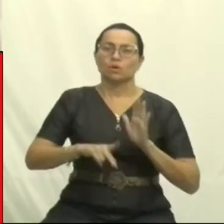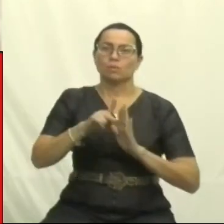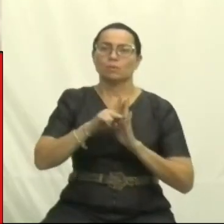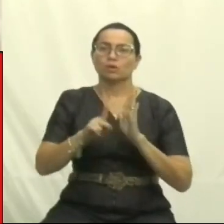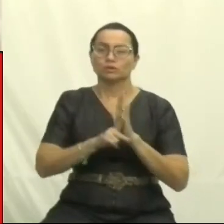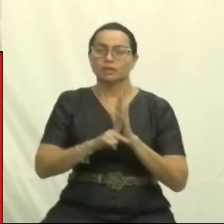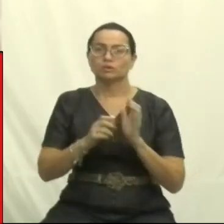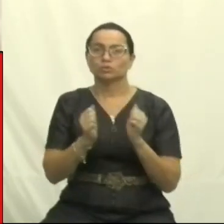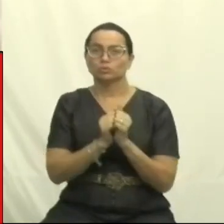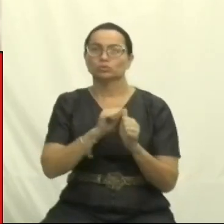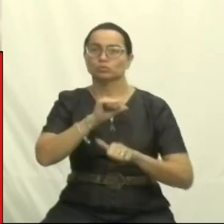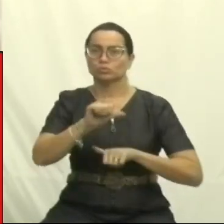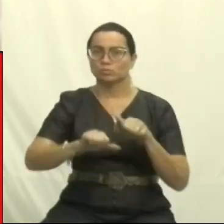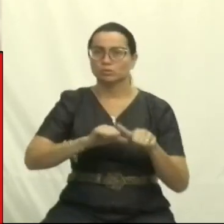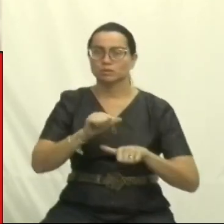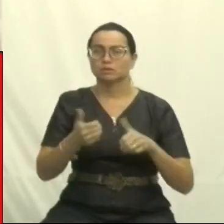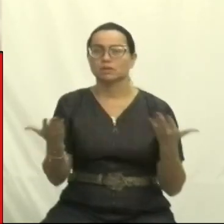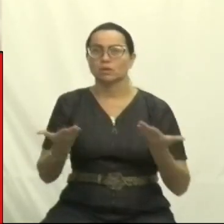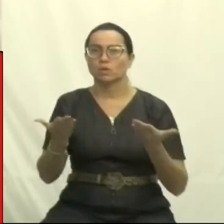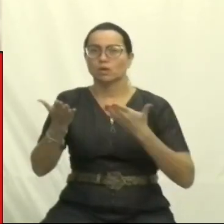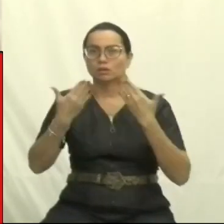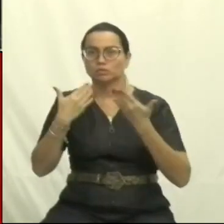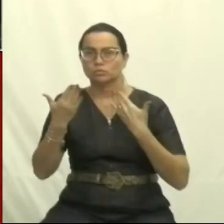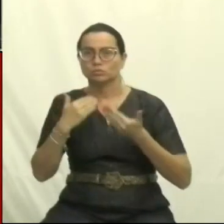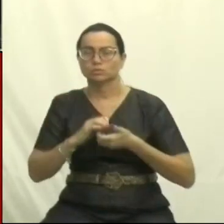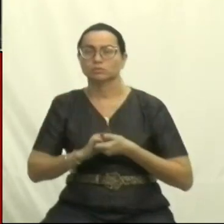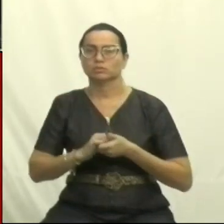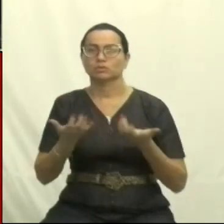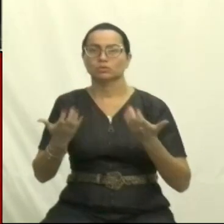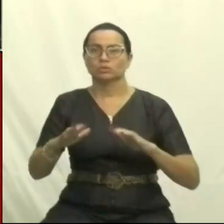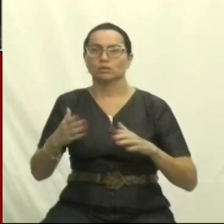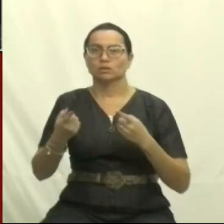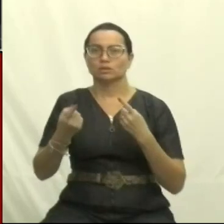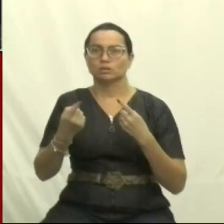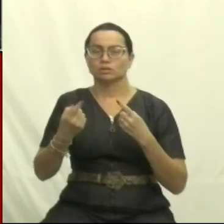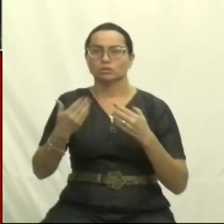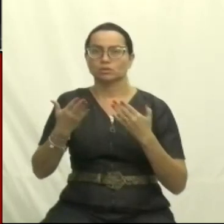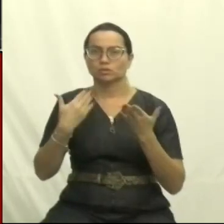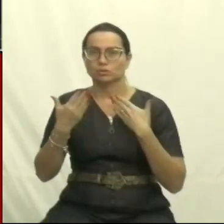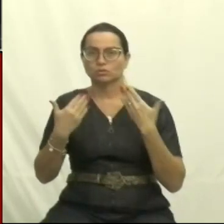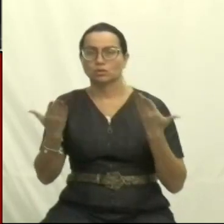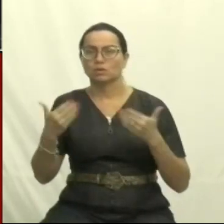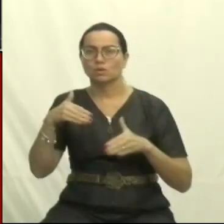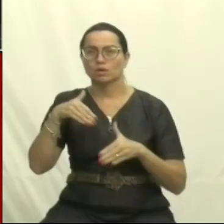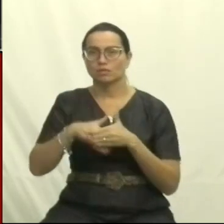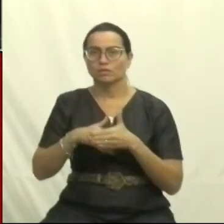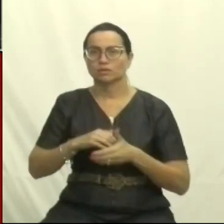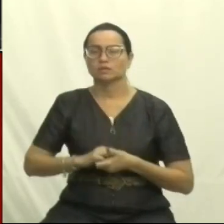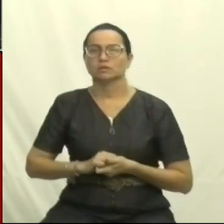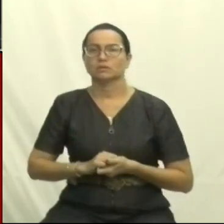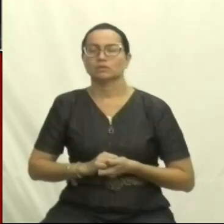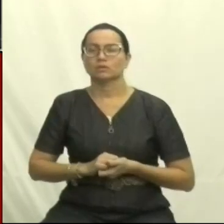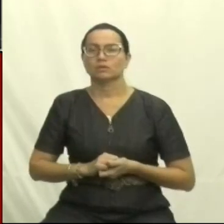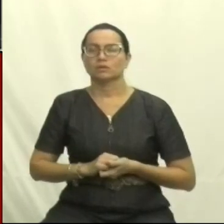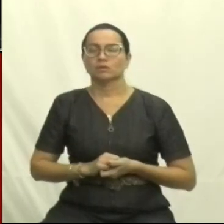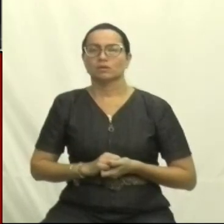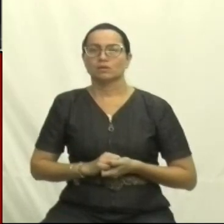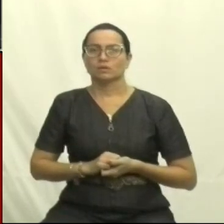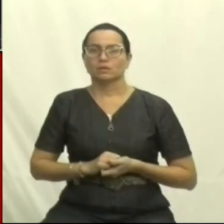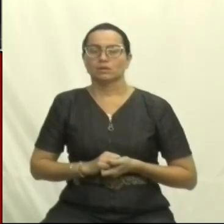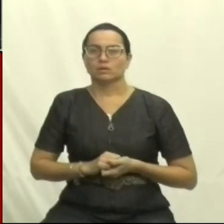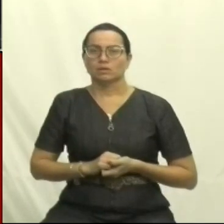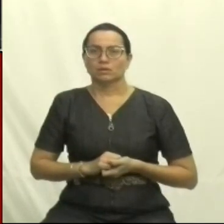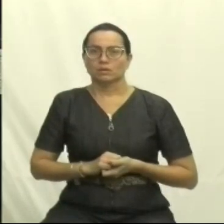emenda está em discussão. Não havendo quem queira discutir, o projeto está em votação com a